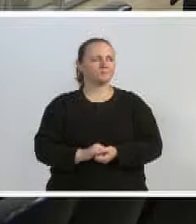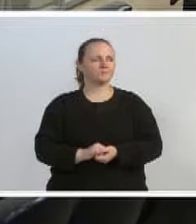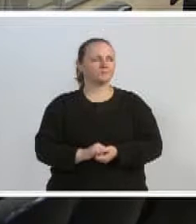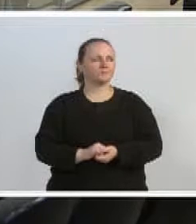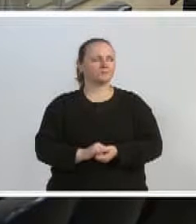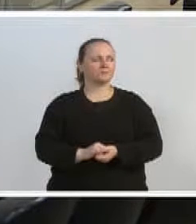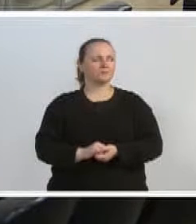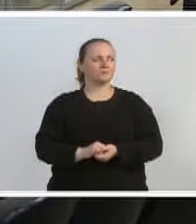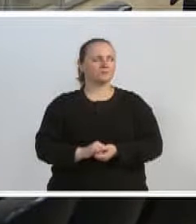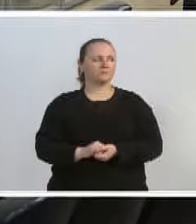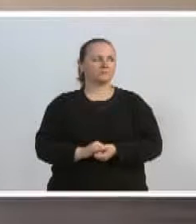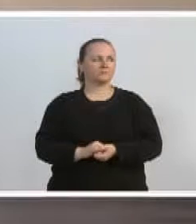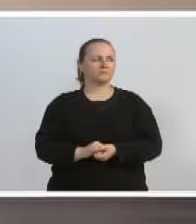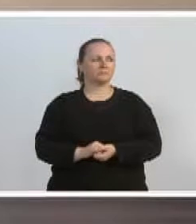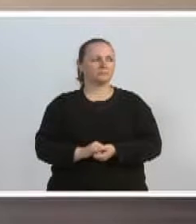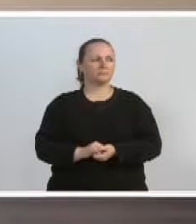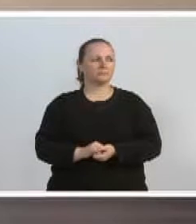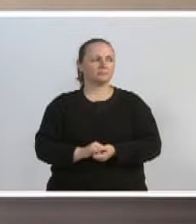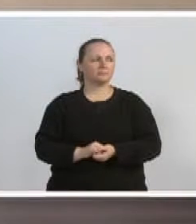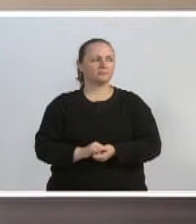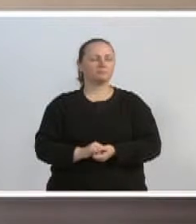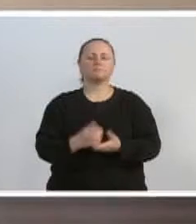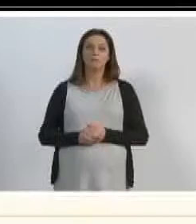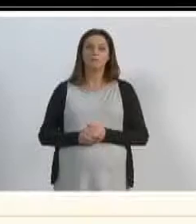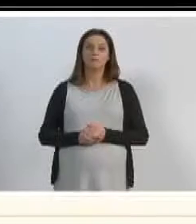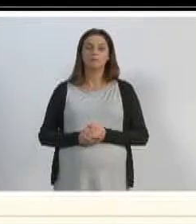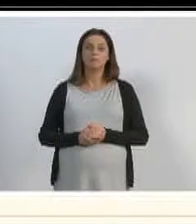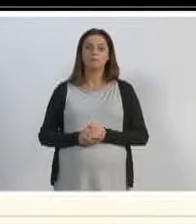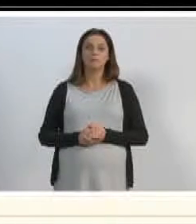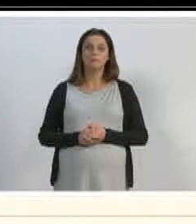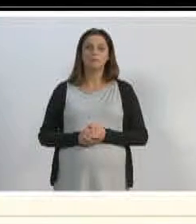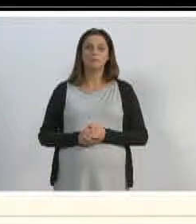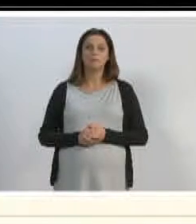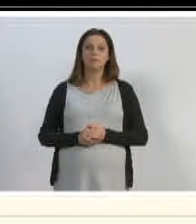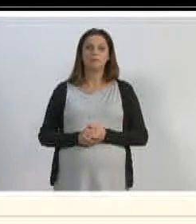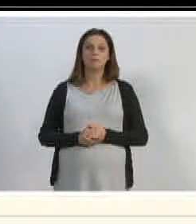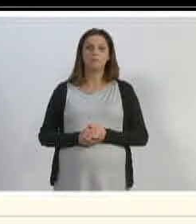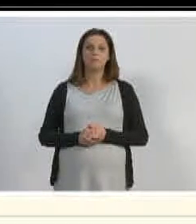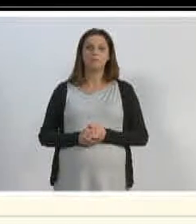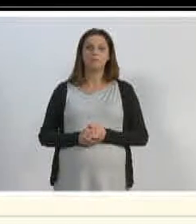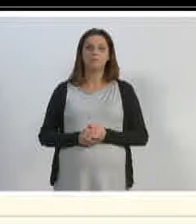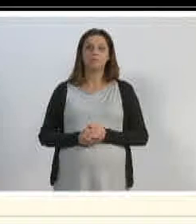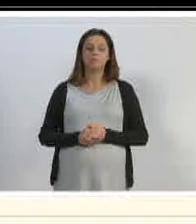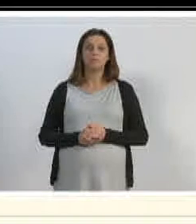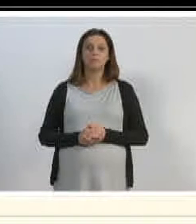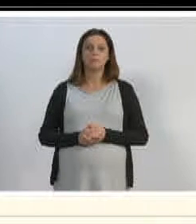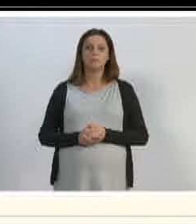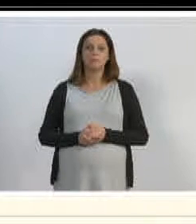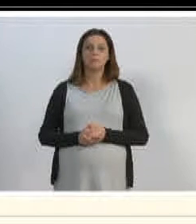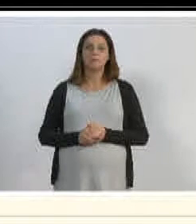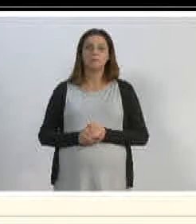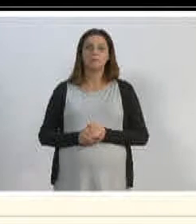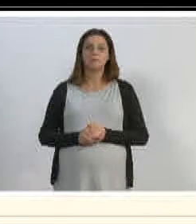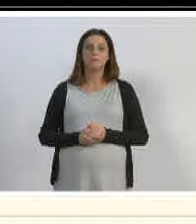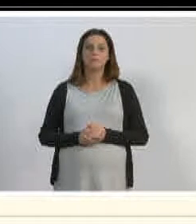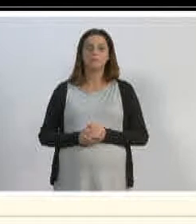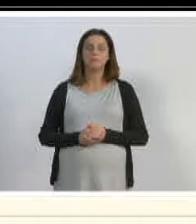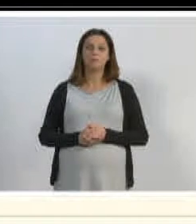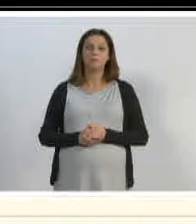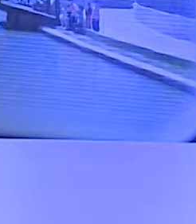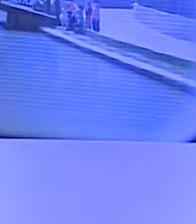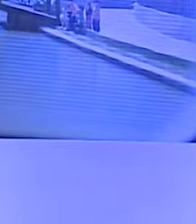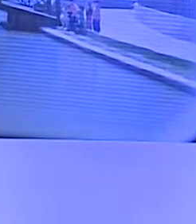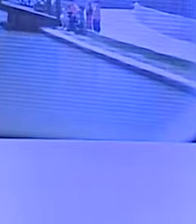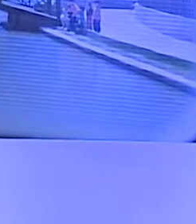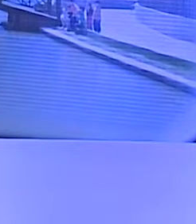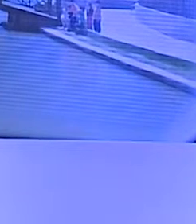vereadores aprovaram em primeiro turno o projeto de lei das diretrizes orçamentárias do exercício financeiro de